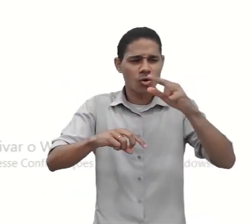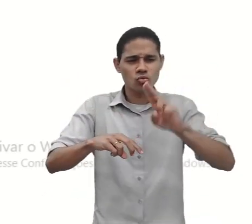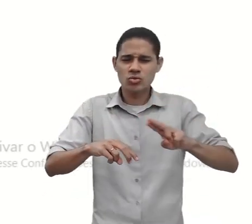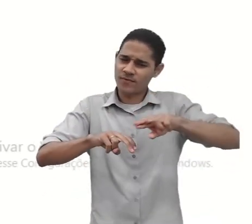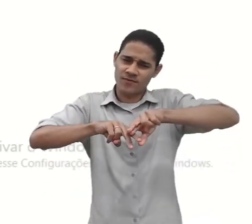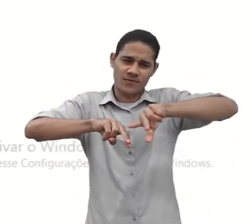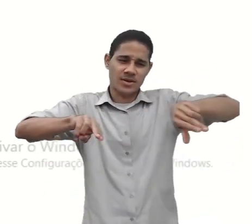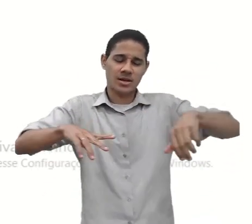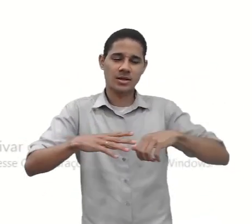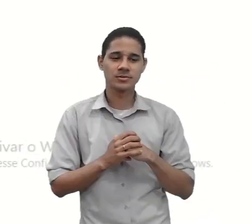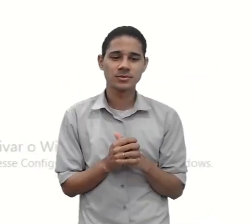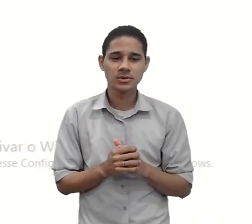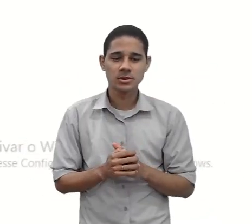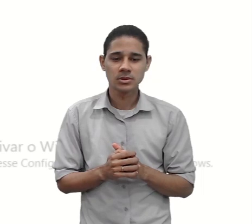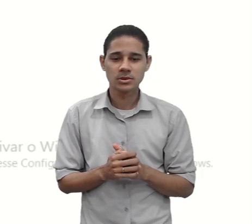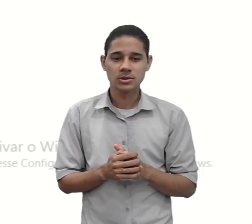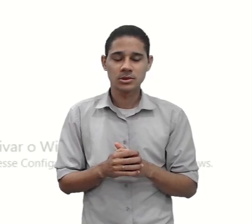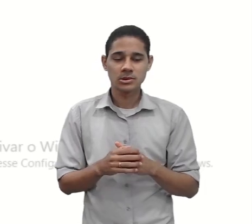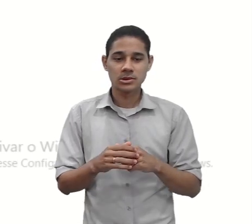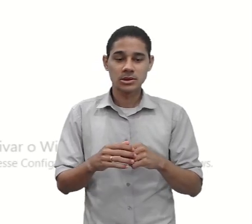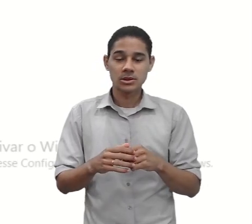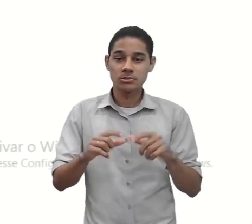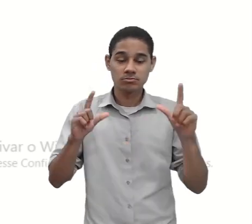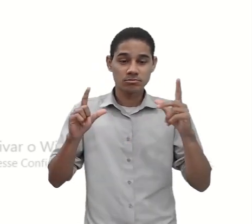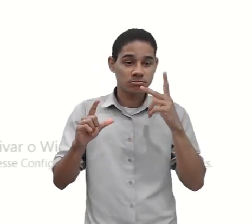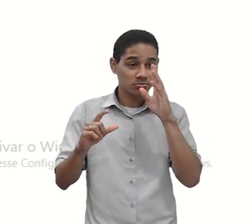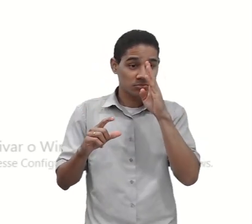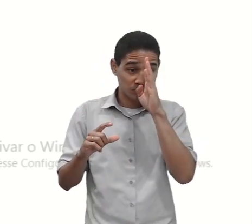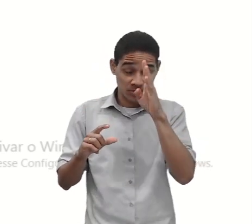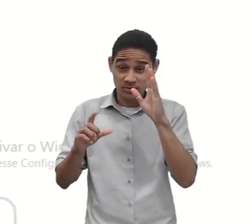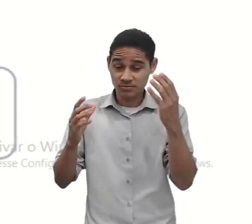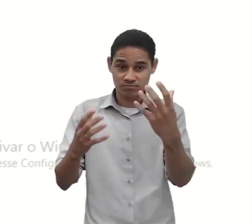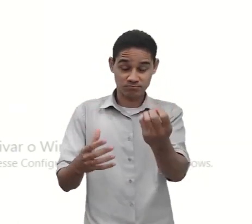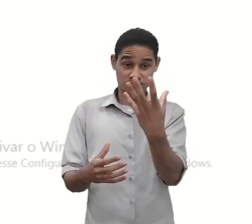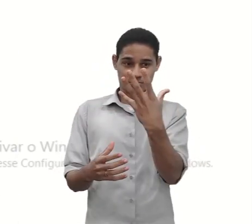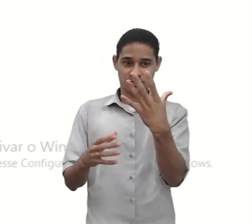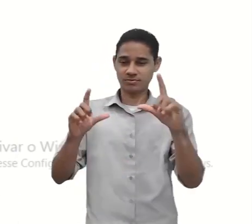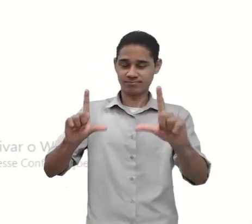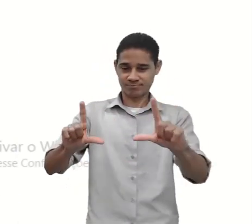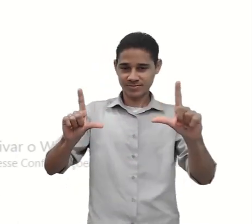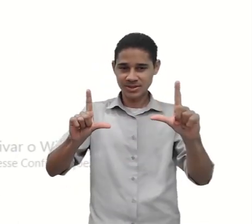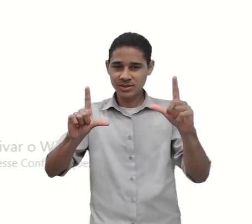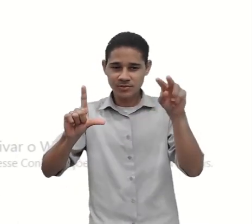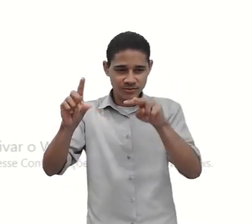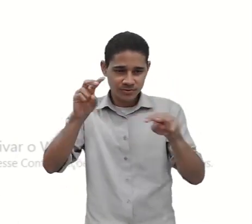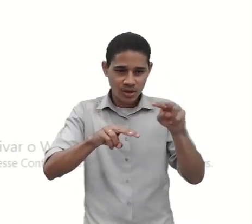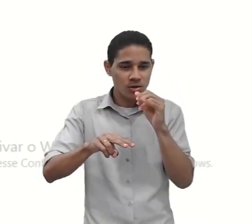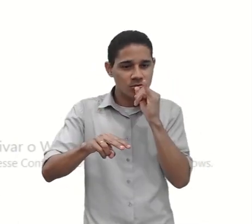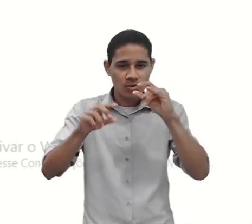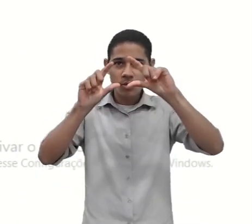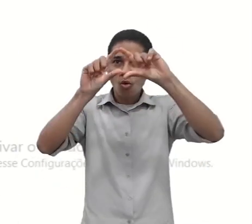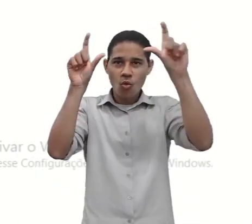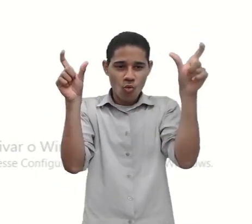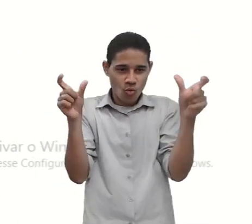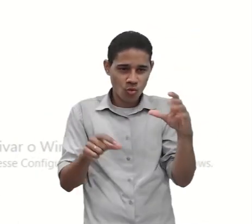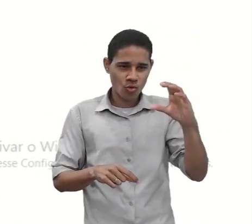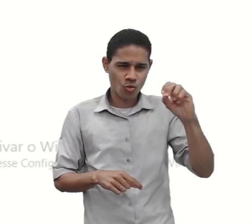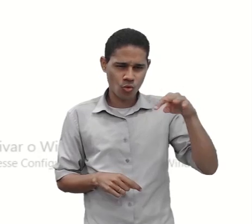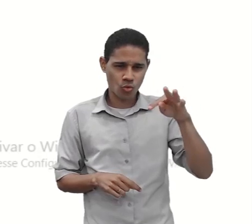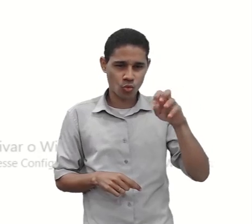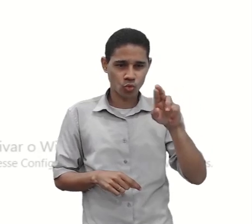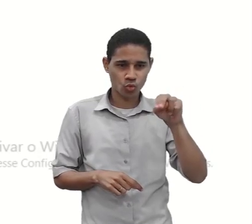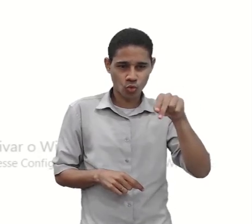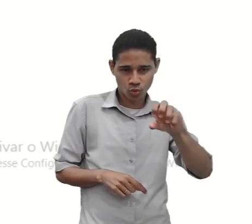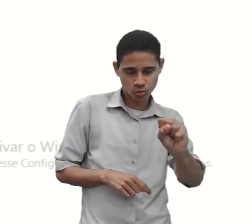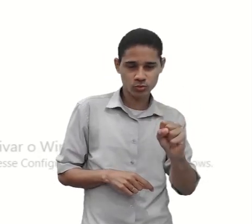para para destacar ou não o enquadramento numa composição visual. O primeiro deles é o contornos. Contornos